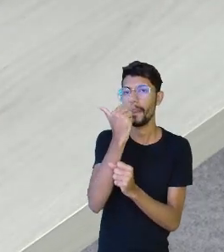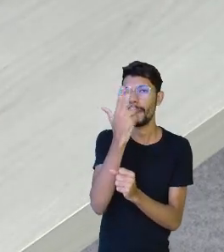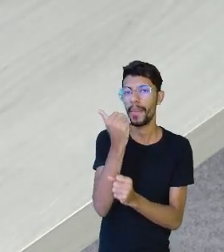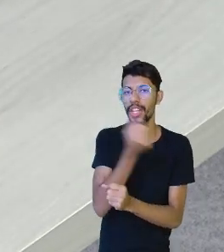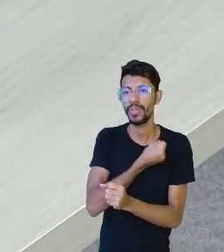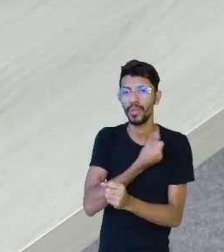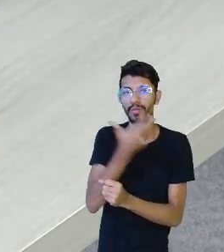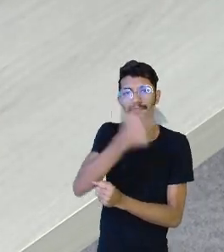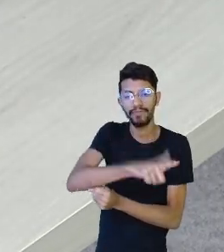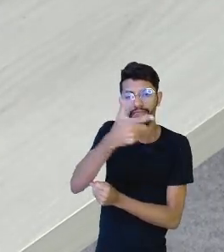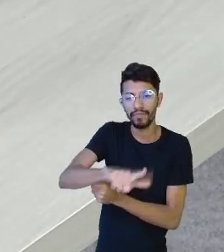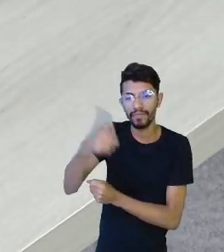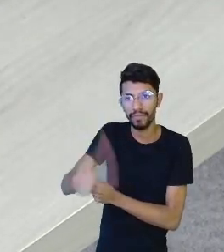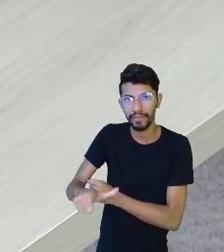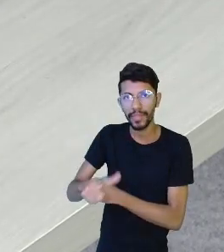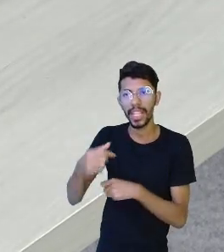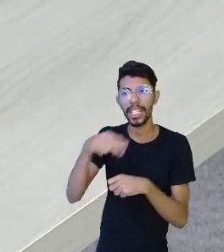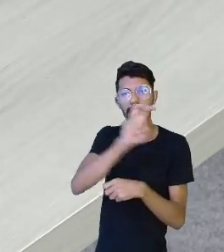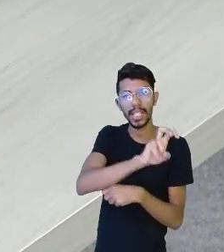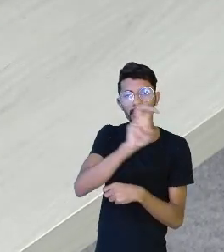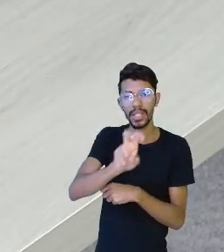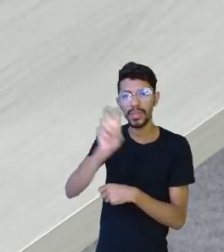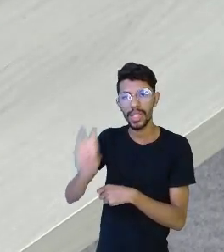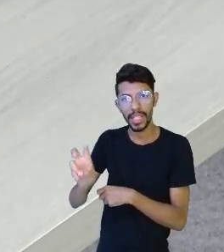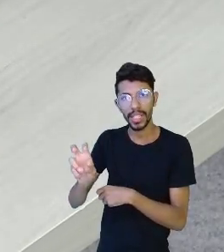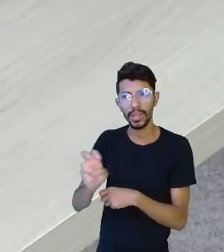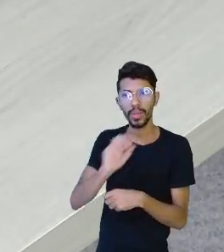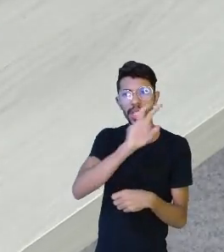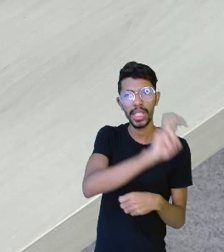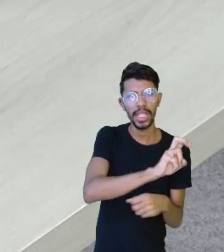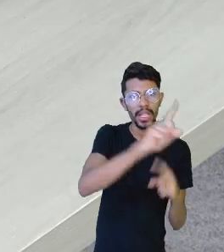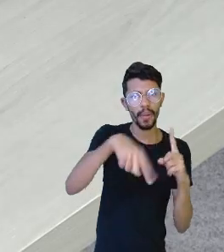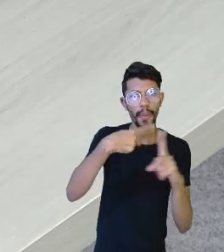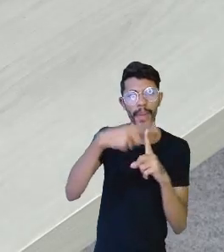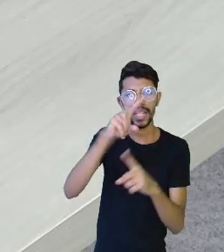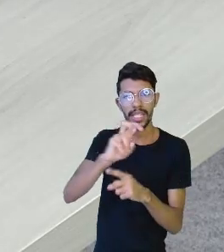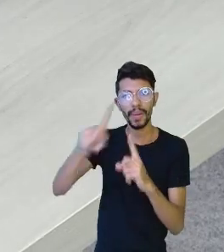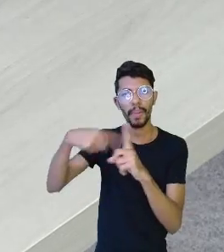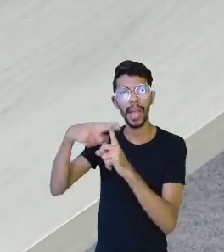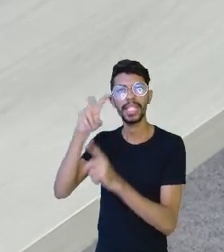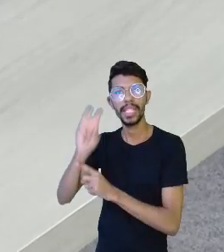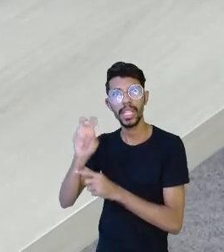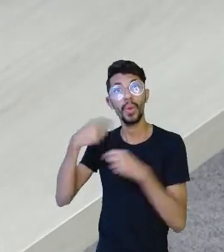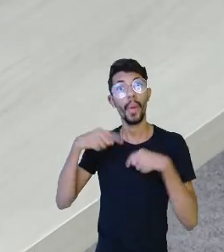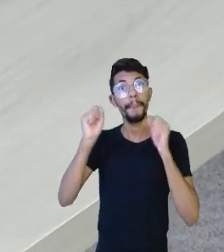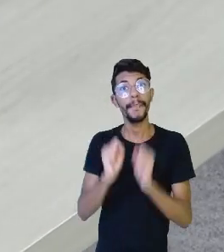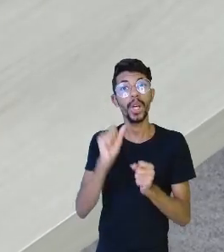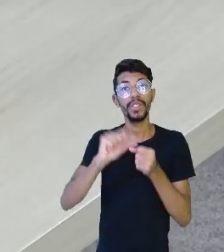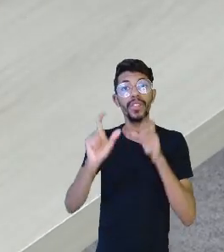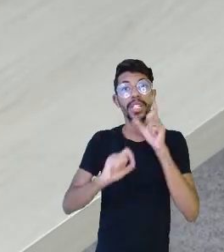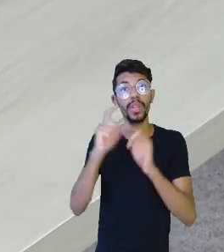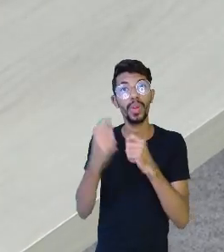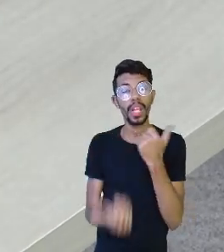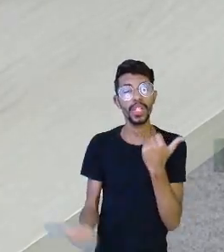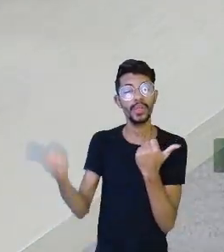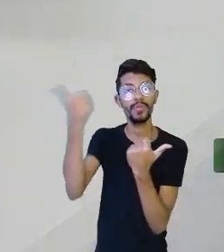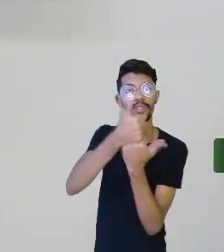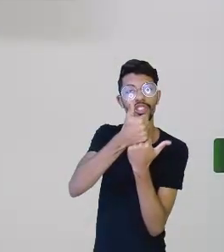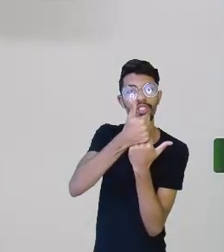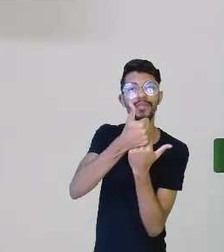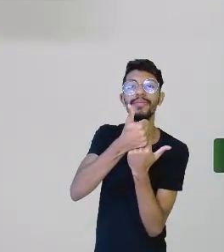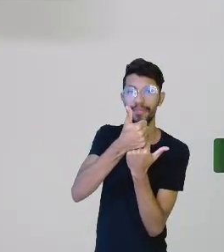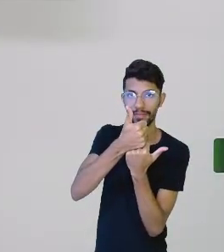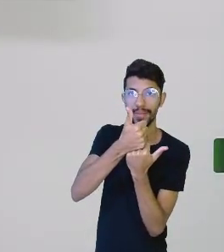sendo repetido, ó, 5, 5, 5, 5 mais 5 mais 5, eu posso substituir